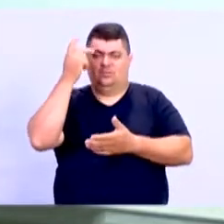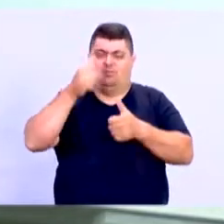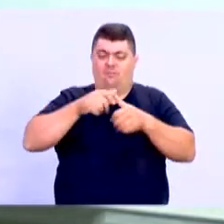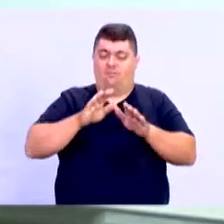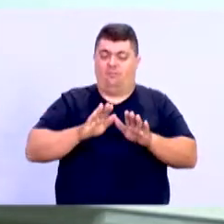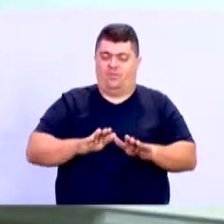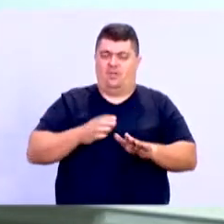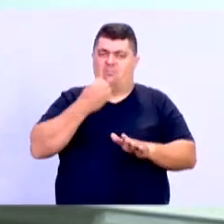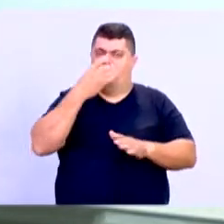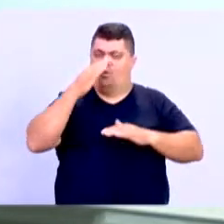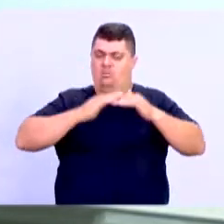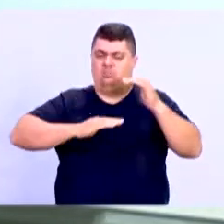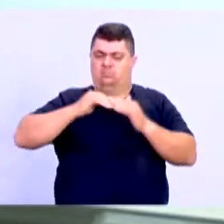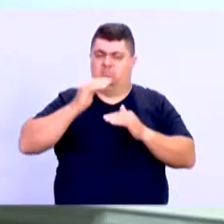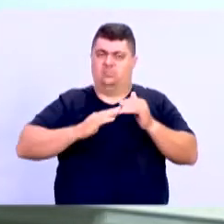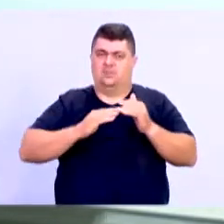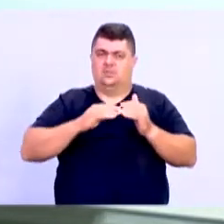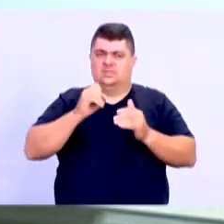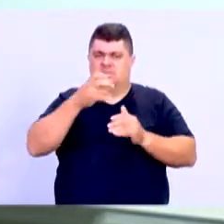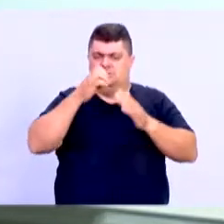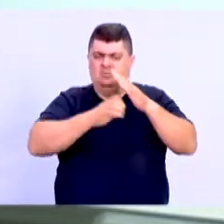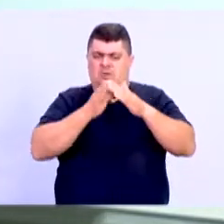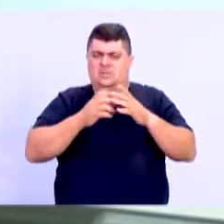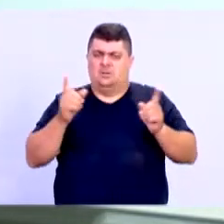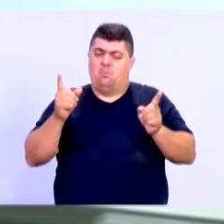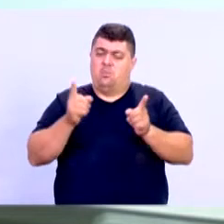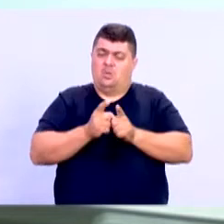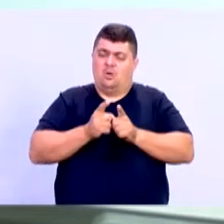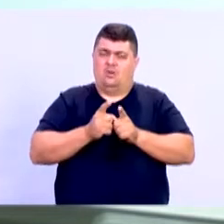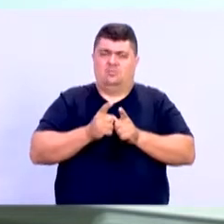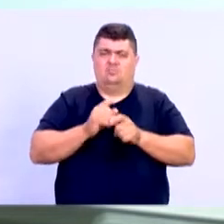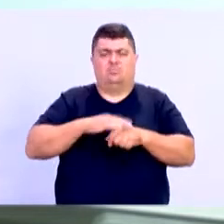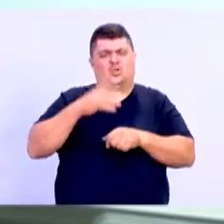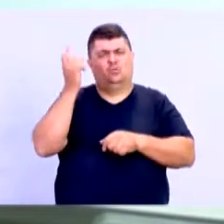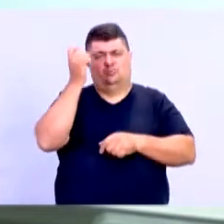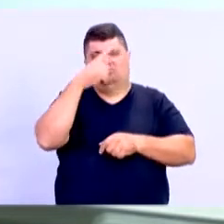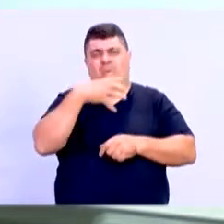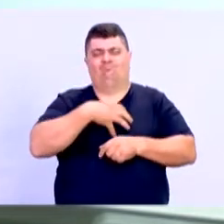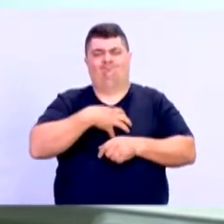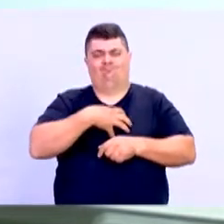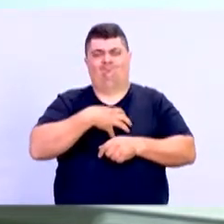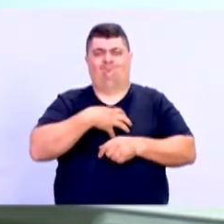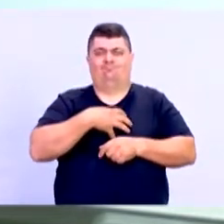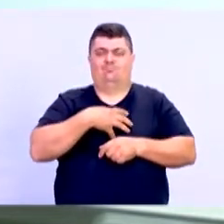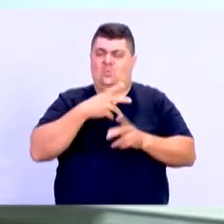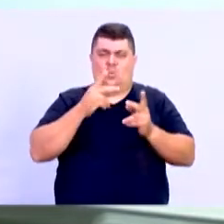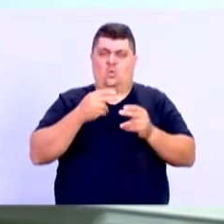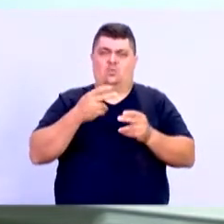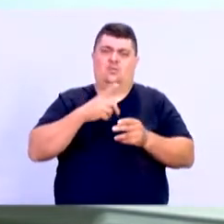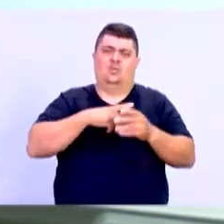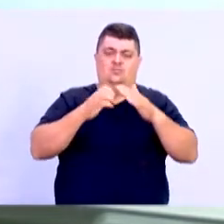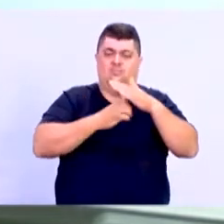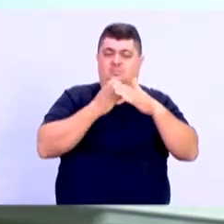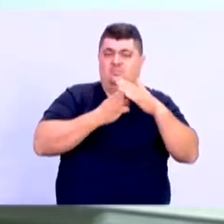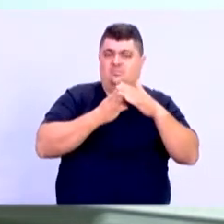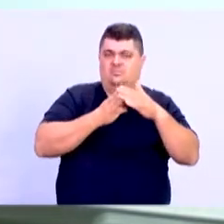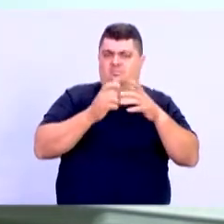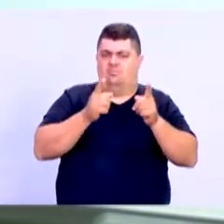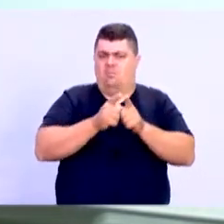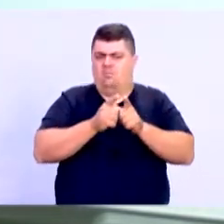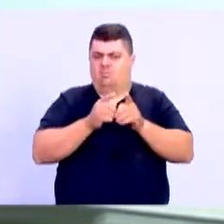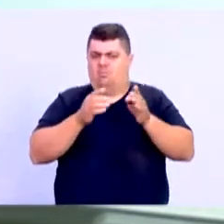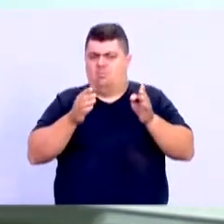das empresas. Organizações com menos recursos têm mais dificuldades. E assim sucessivamente. Temos empresas